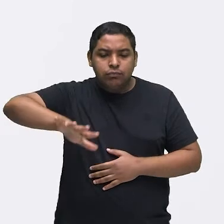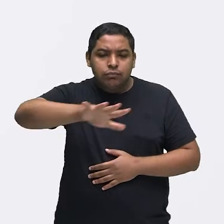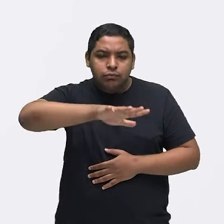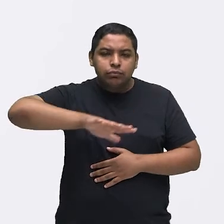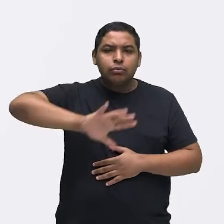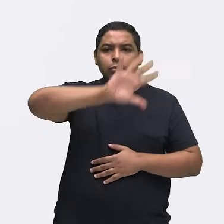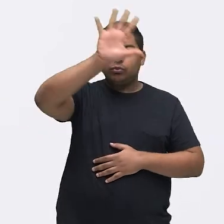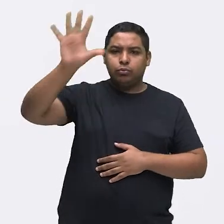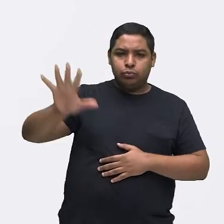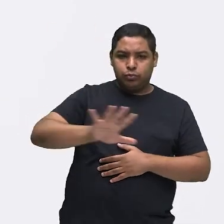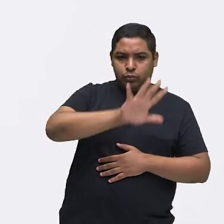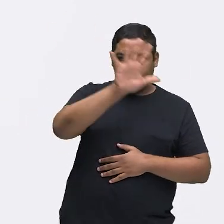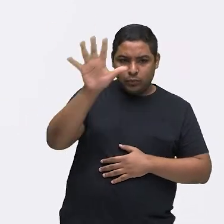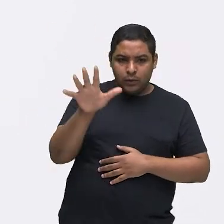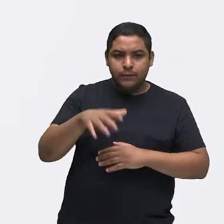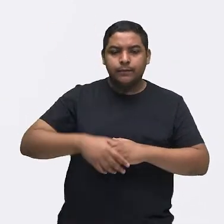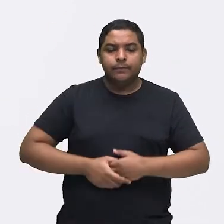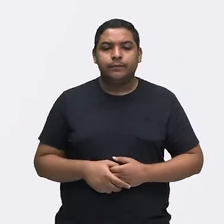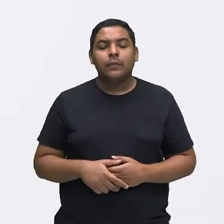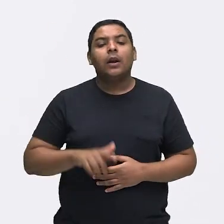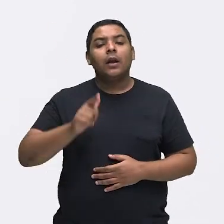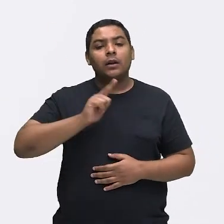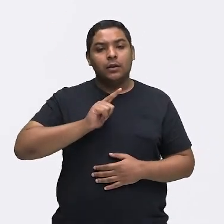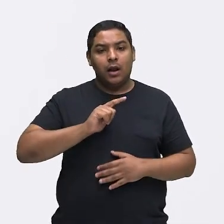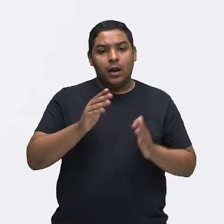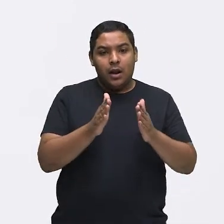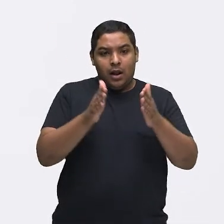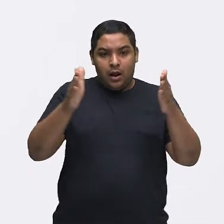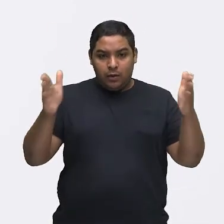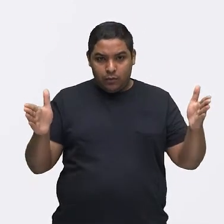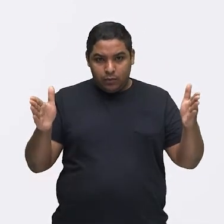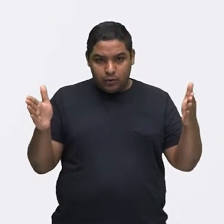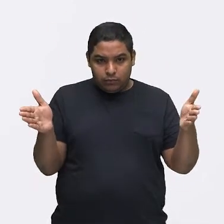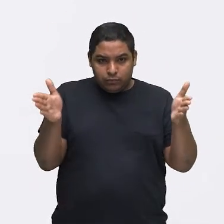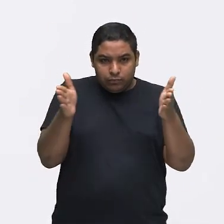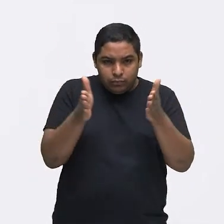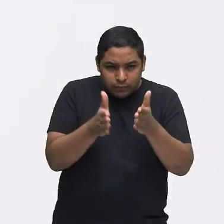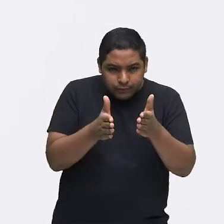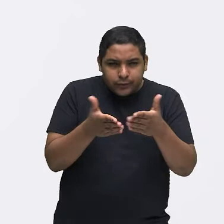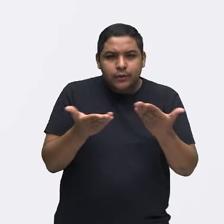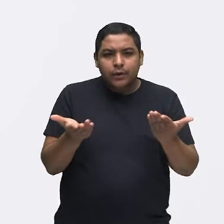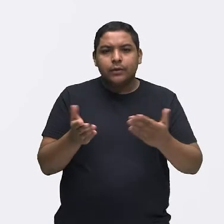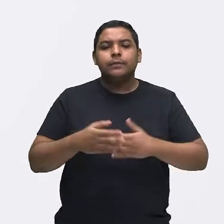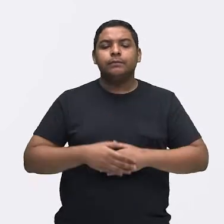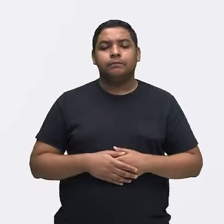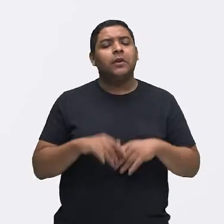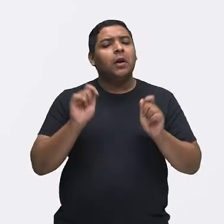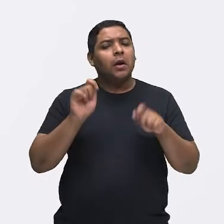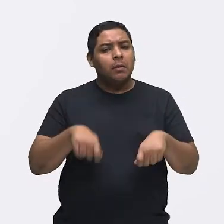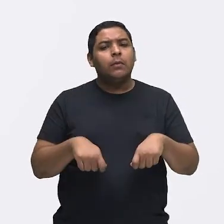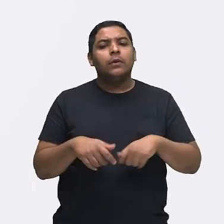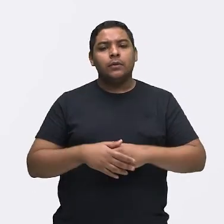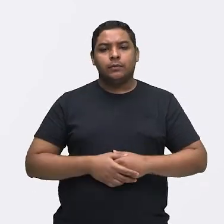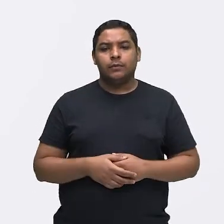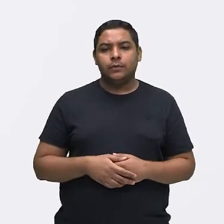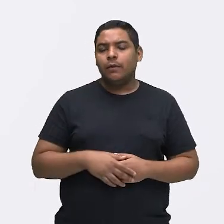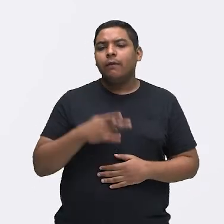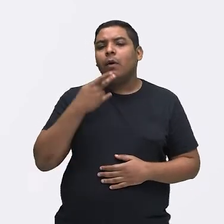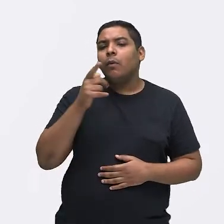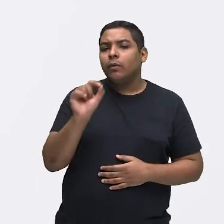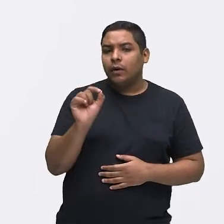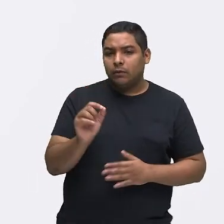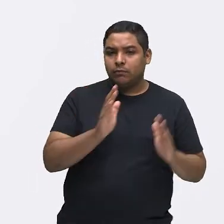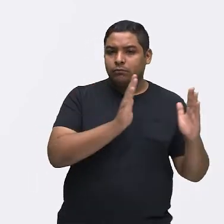altura, profundidade, determina um certo lugar. Podemos considerar a sequência correta